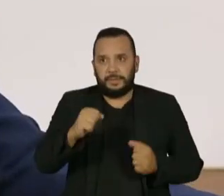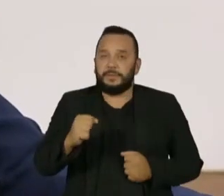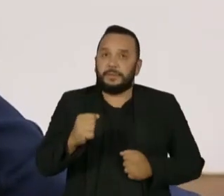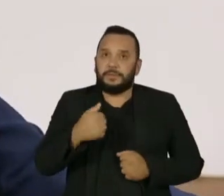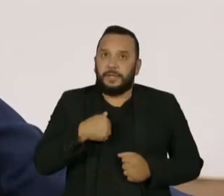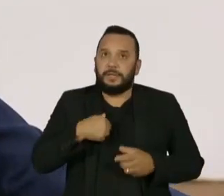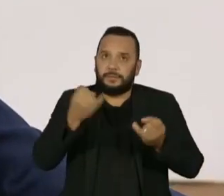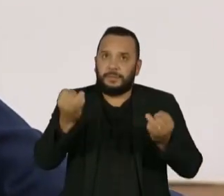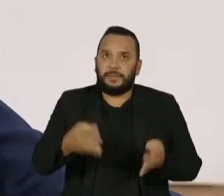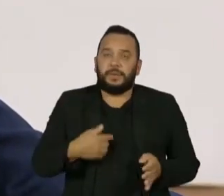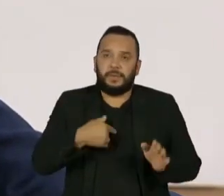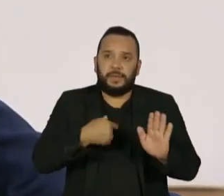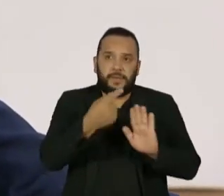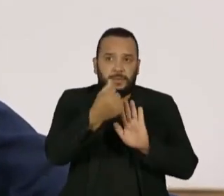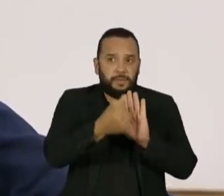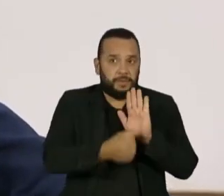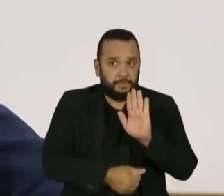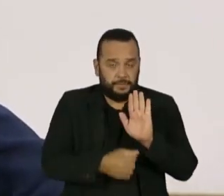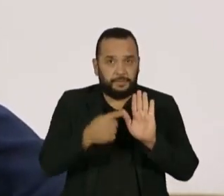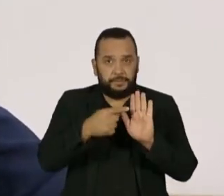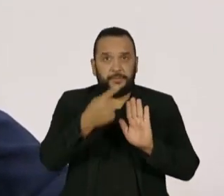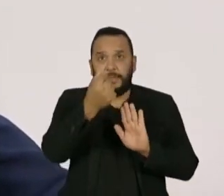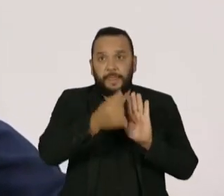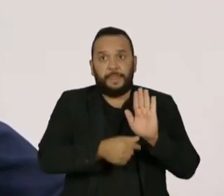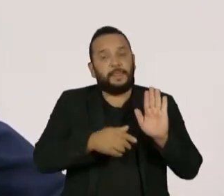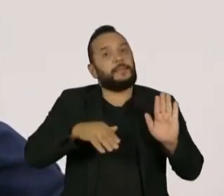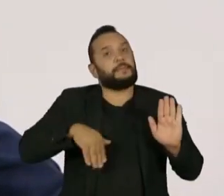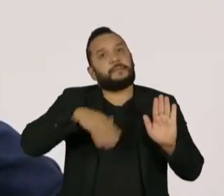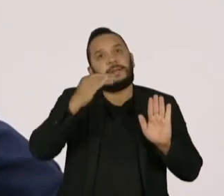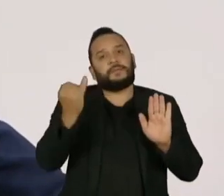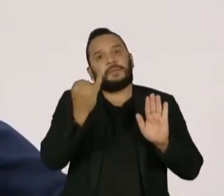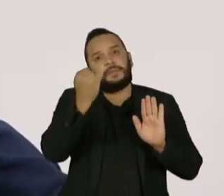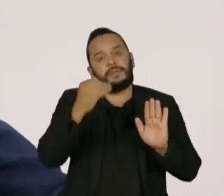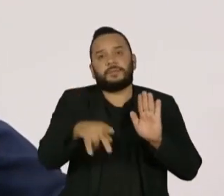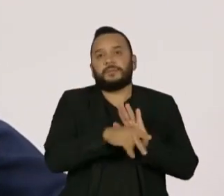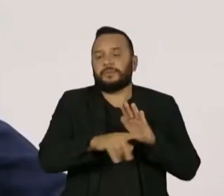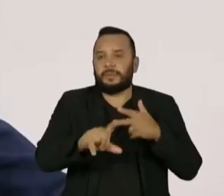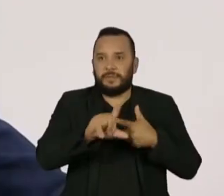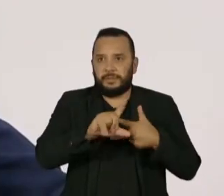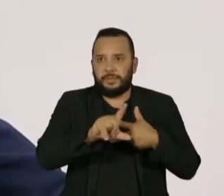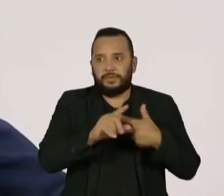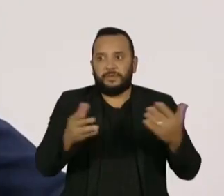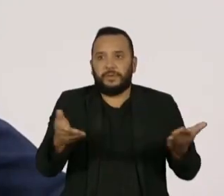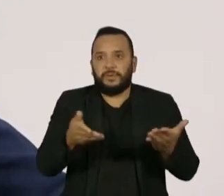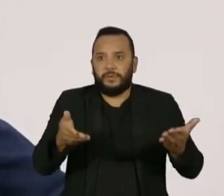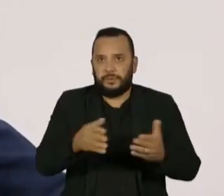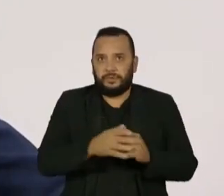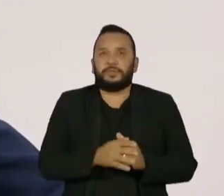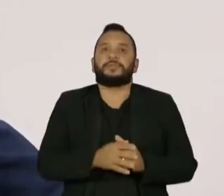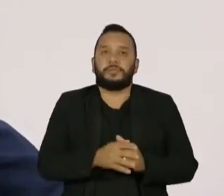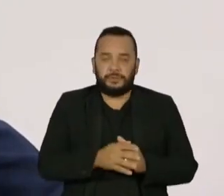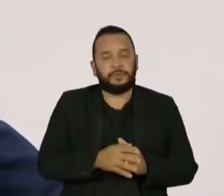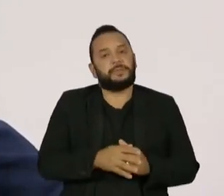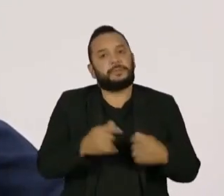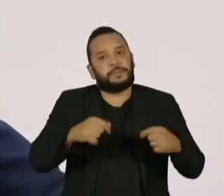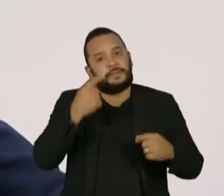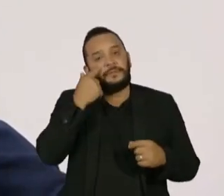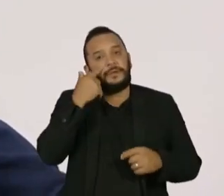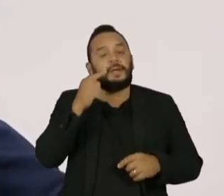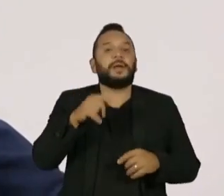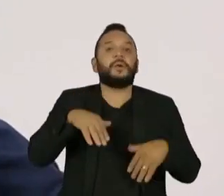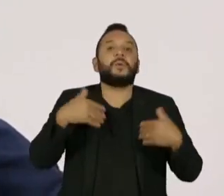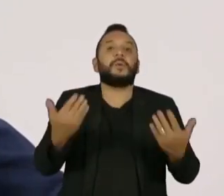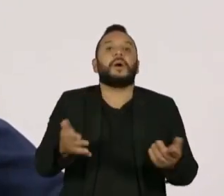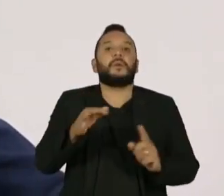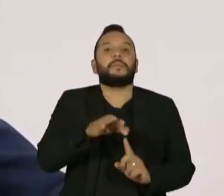orçamentária. Acho que o orçamento é, de fato, a peça mais importante que o Legislativo se debruça, onde se define quais são as prioridades que o